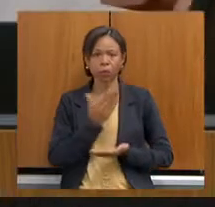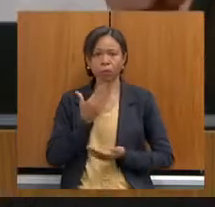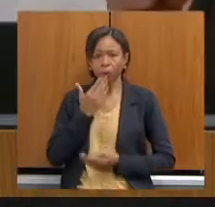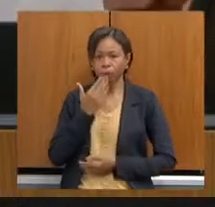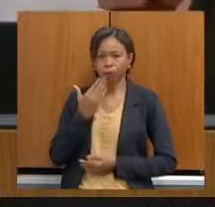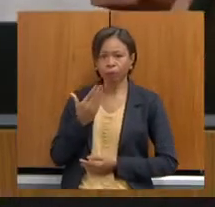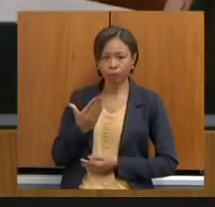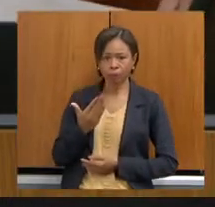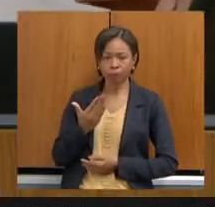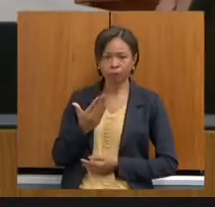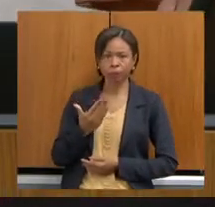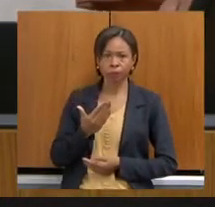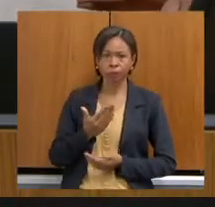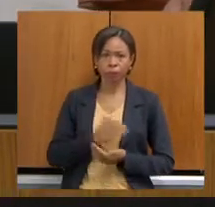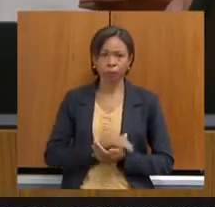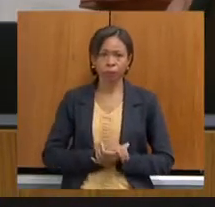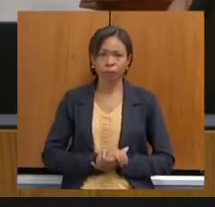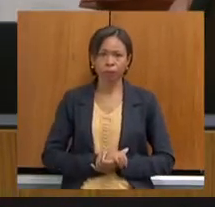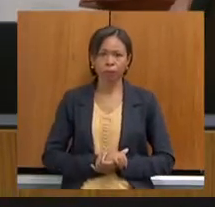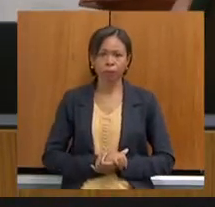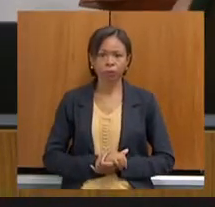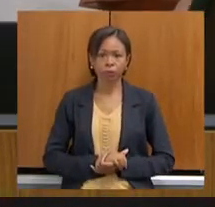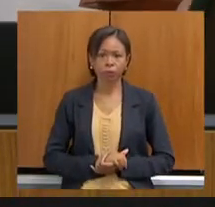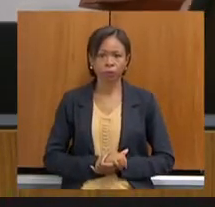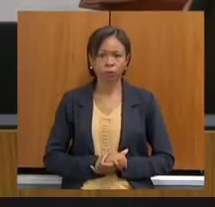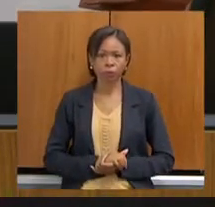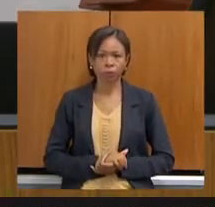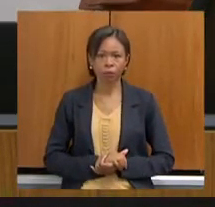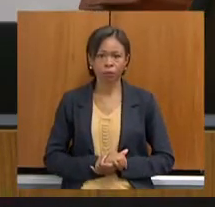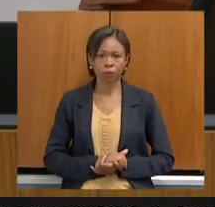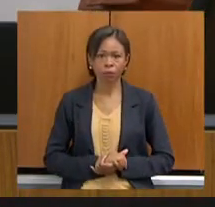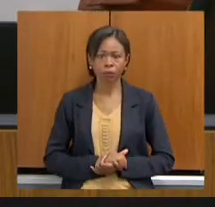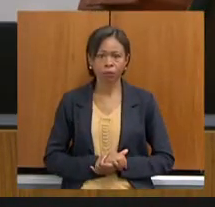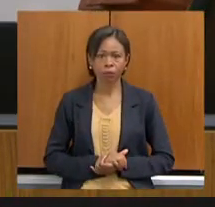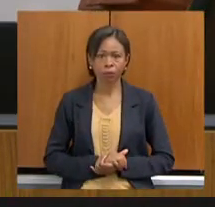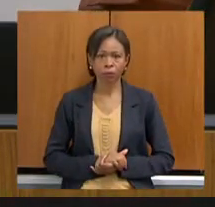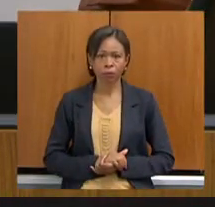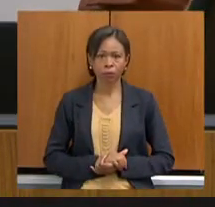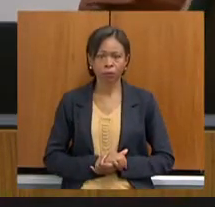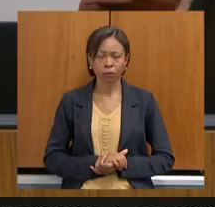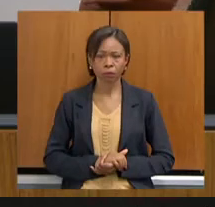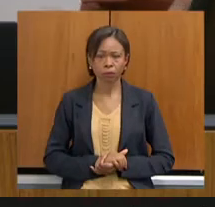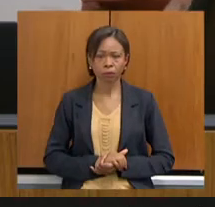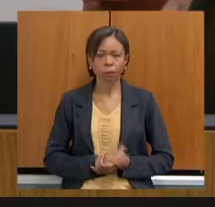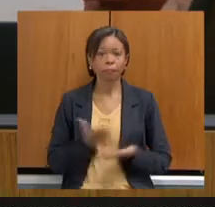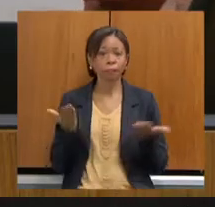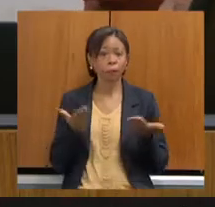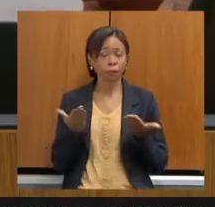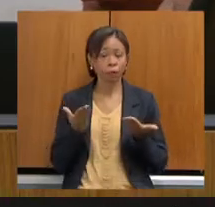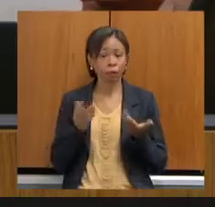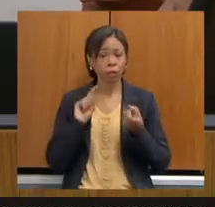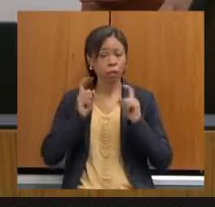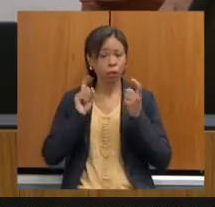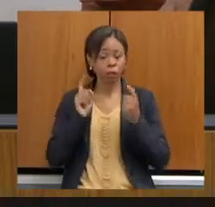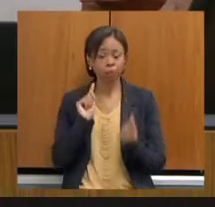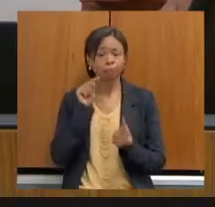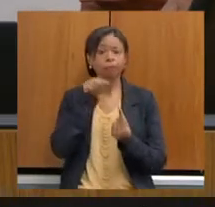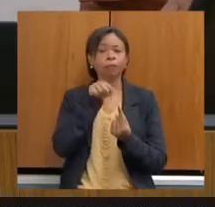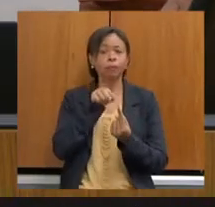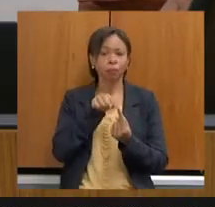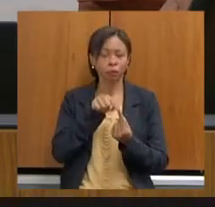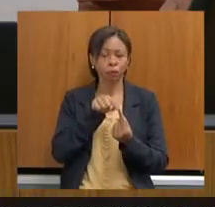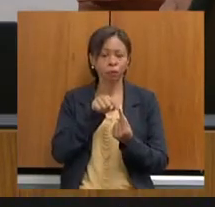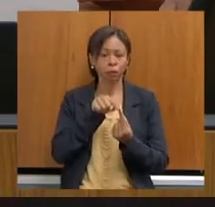sua subscrição E aí o destino se a reunião a realização da